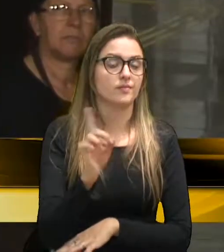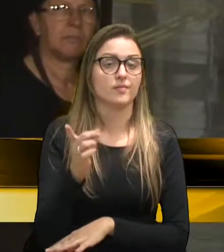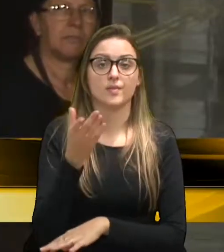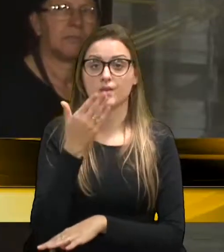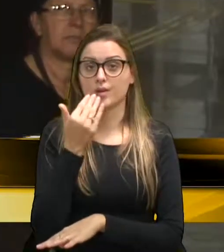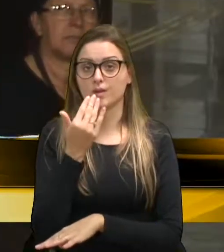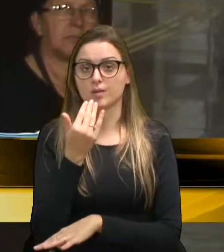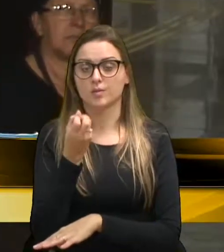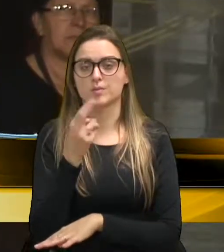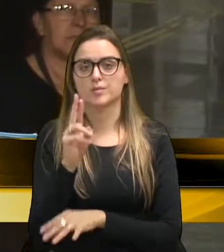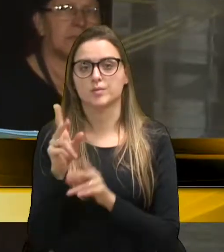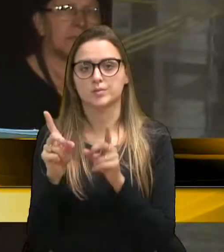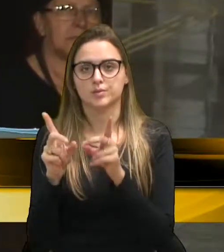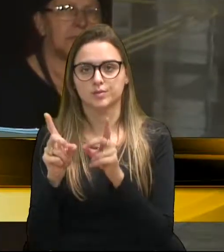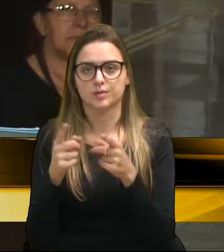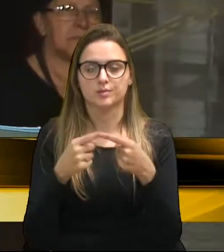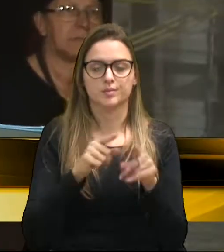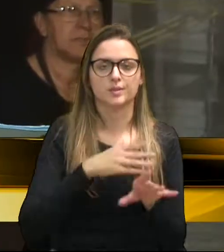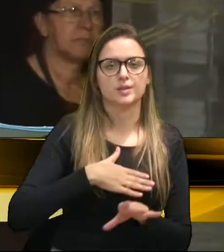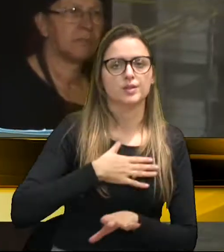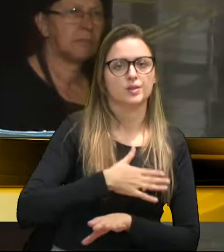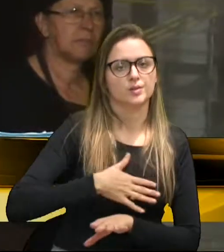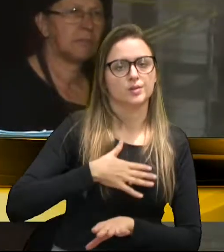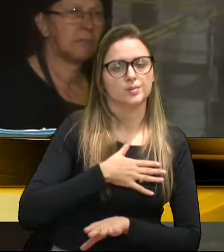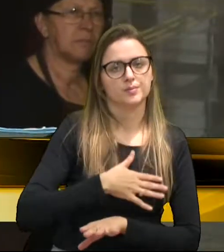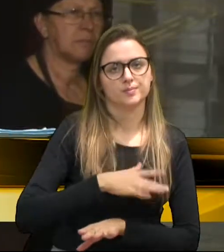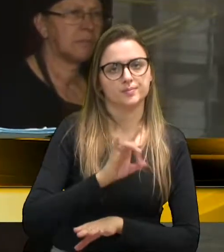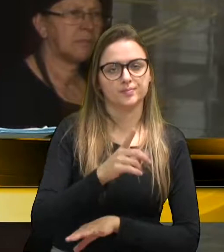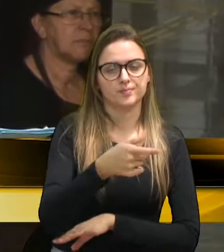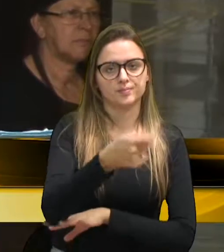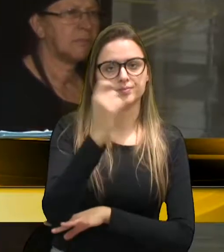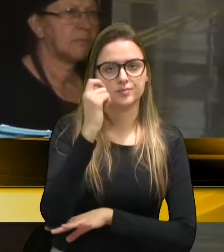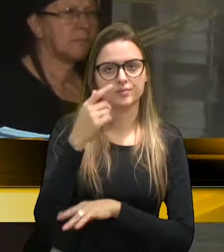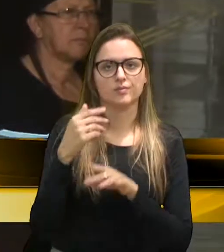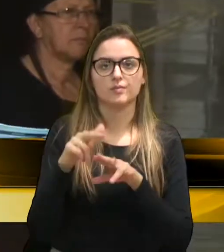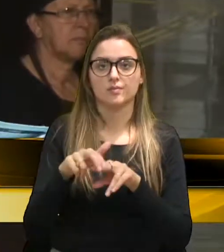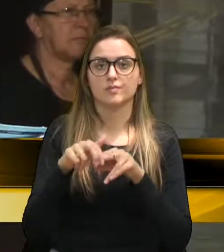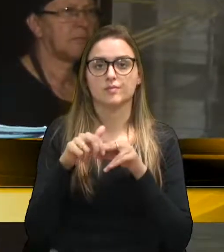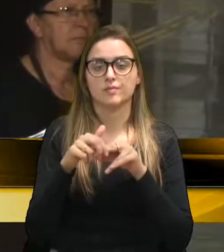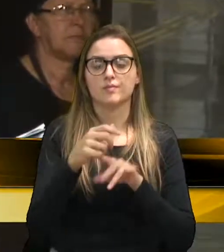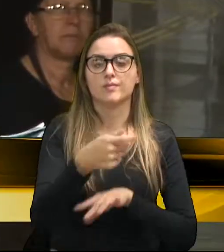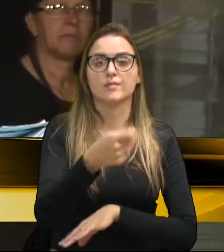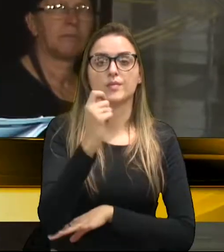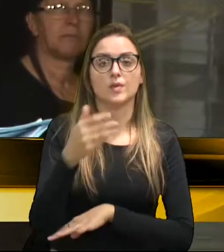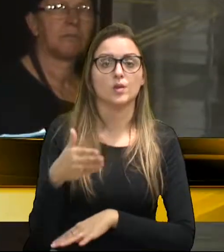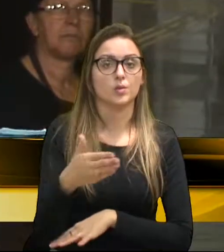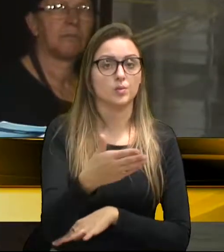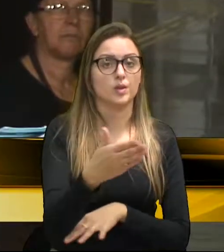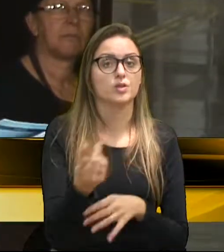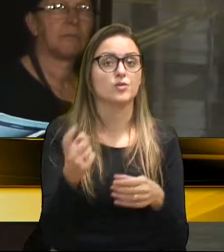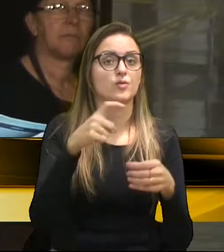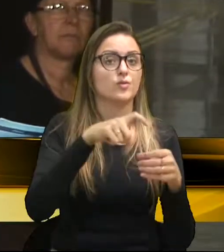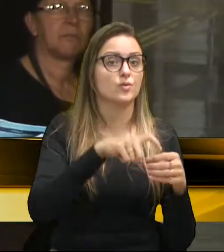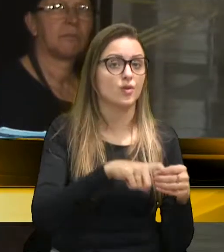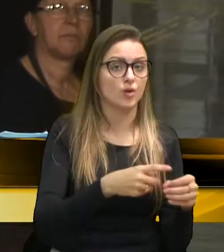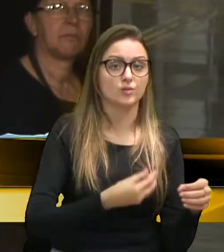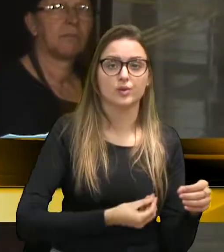ou comércio, mas pelo prazer de pescar. Por isso, os peixes são devolvidos vivos à